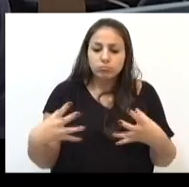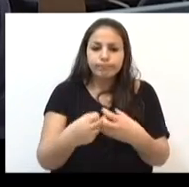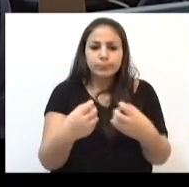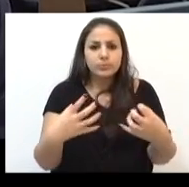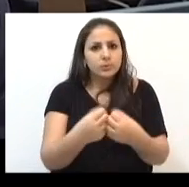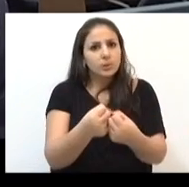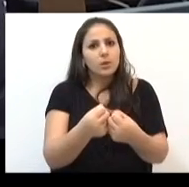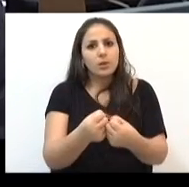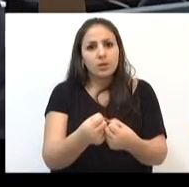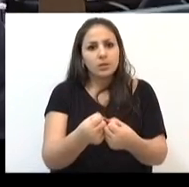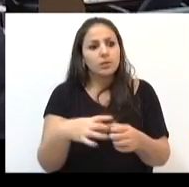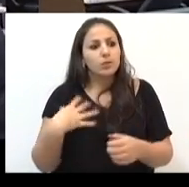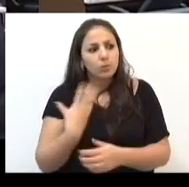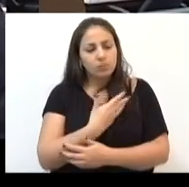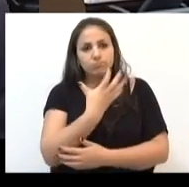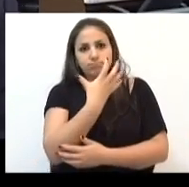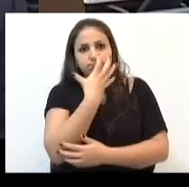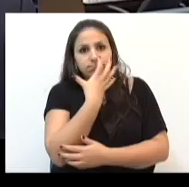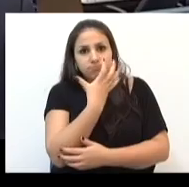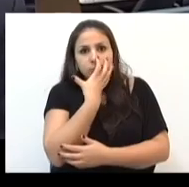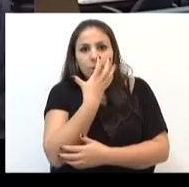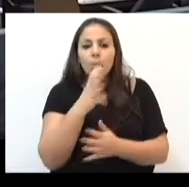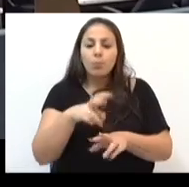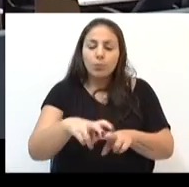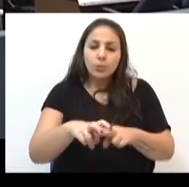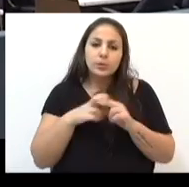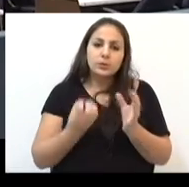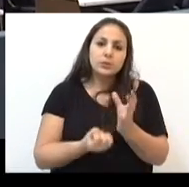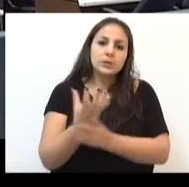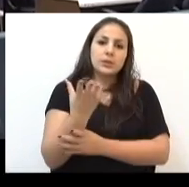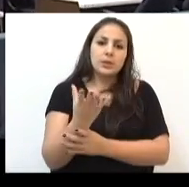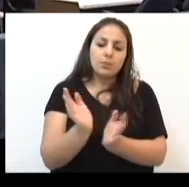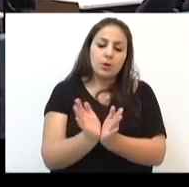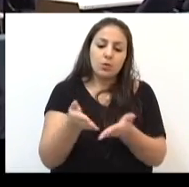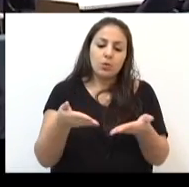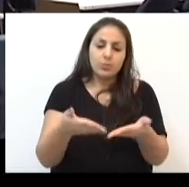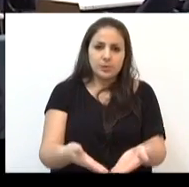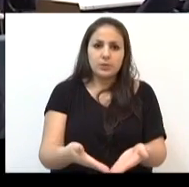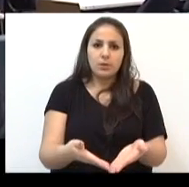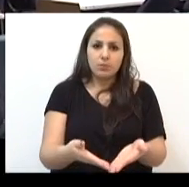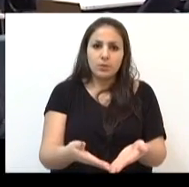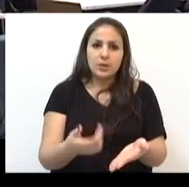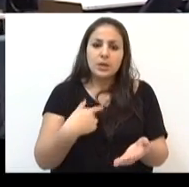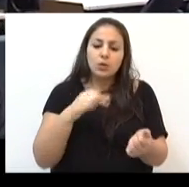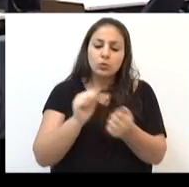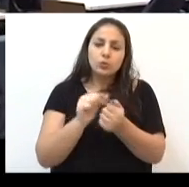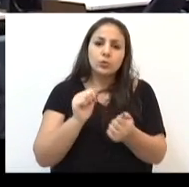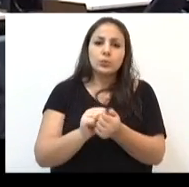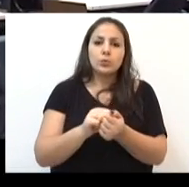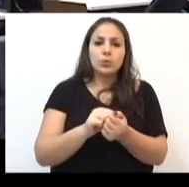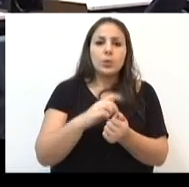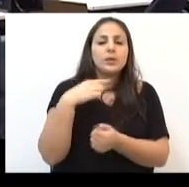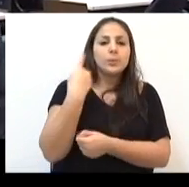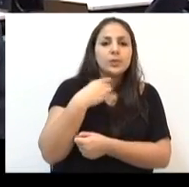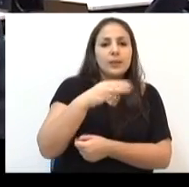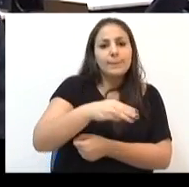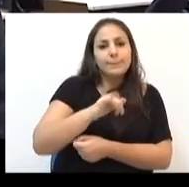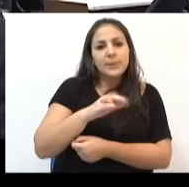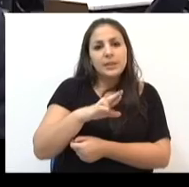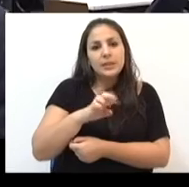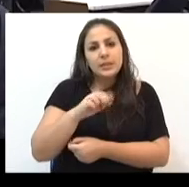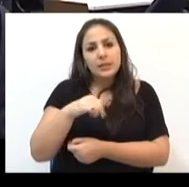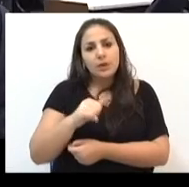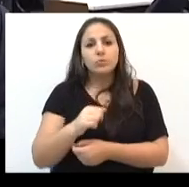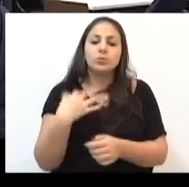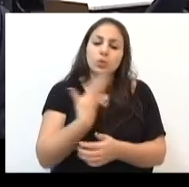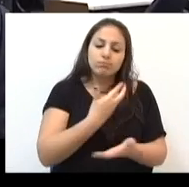chamaram a atenção e por isso que eu criei essa subcomissão, da qual eu sou relator junto com a deputada Miriam. A subcomissão é composta